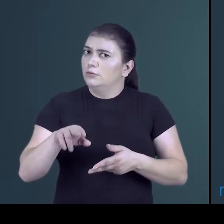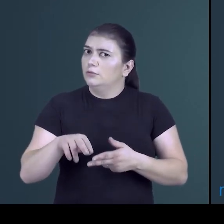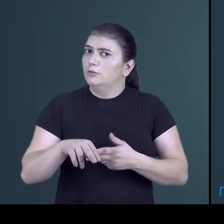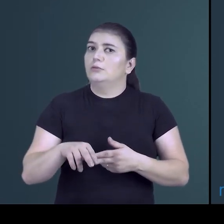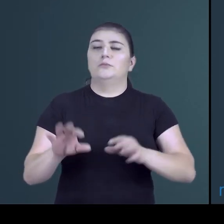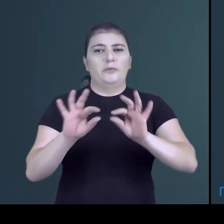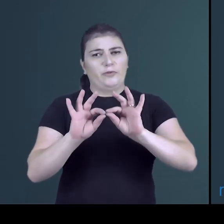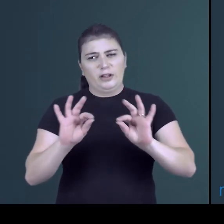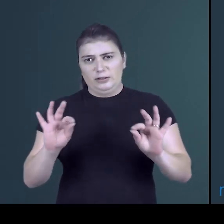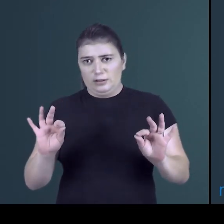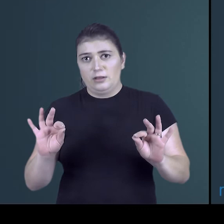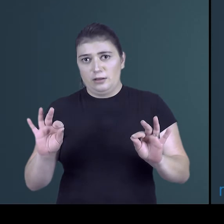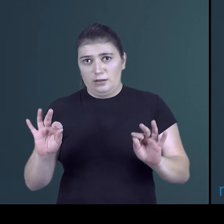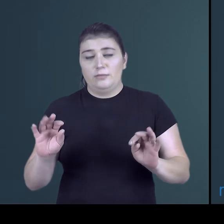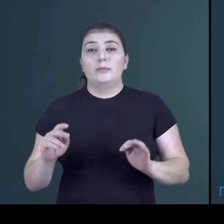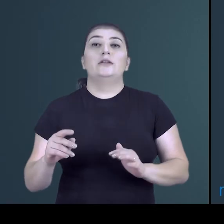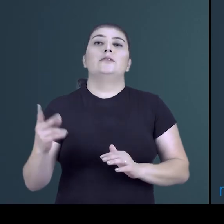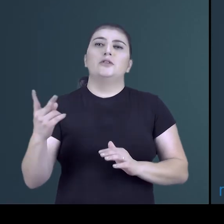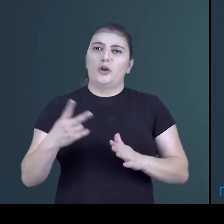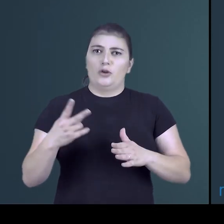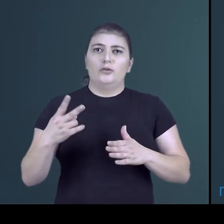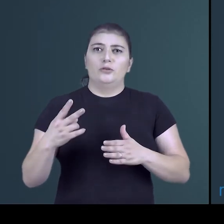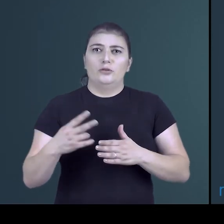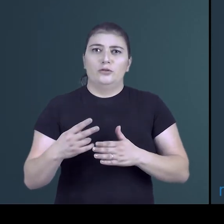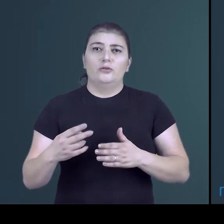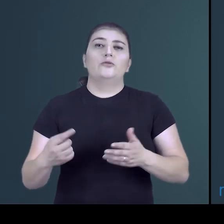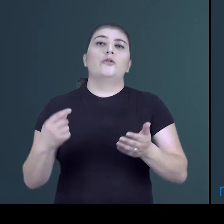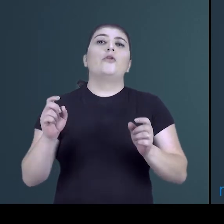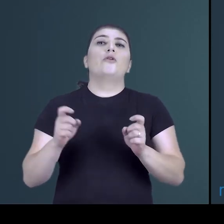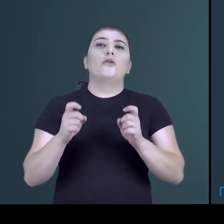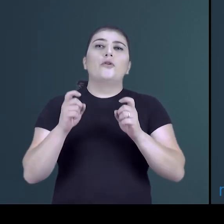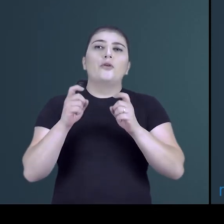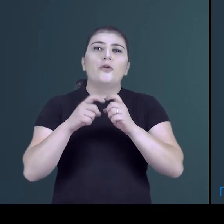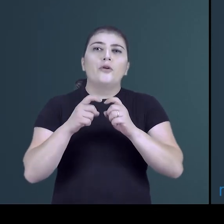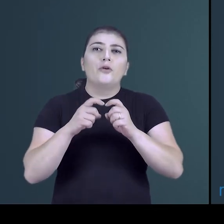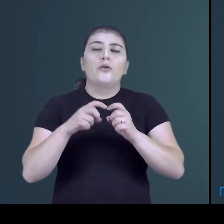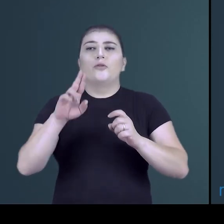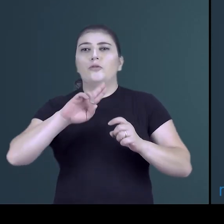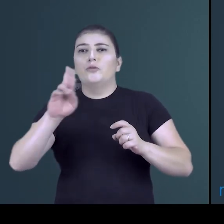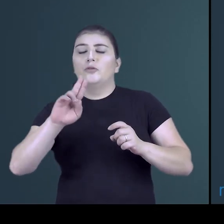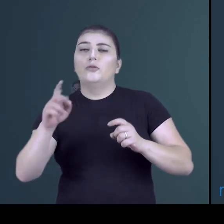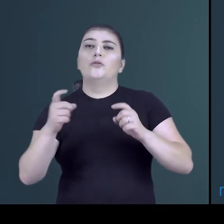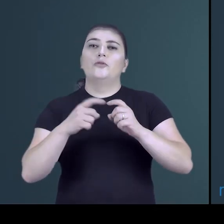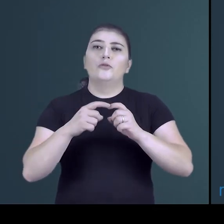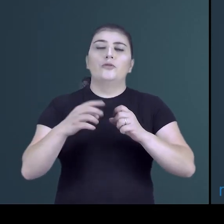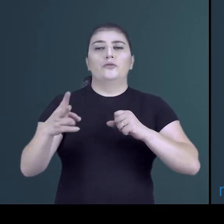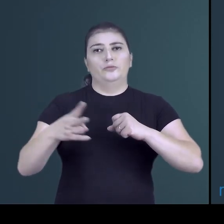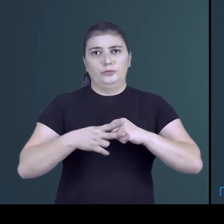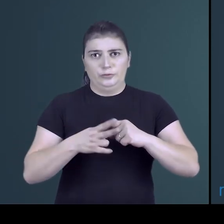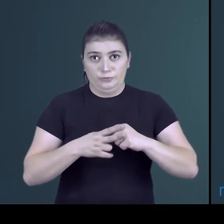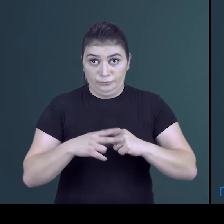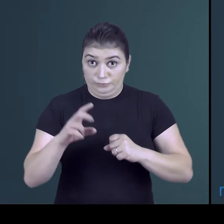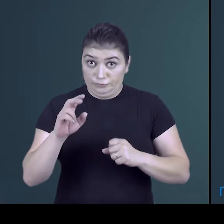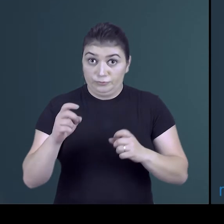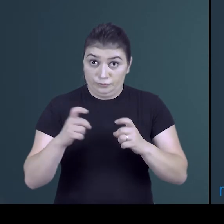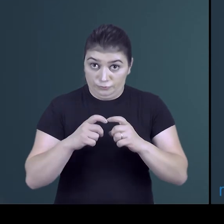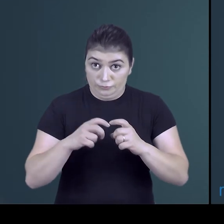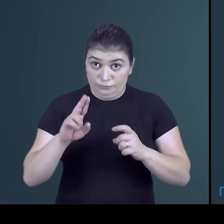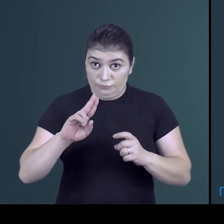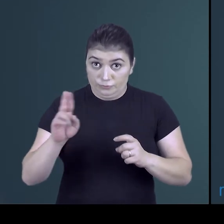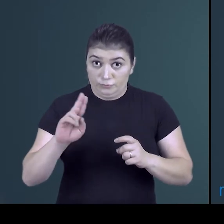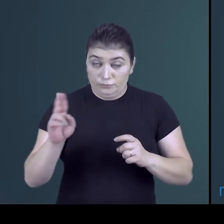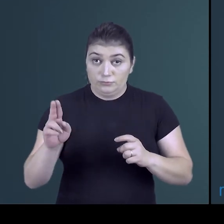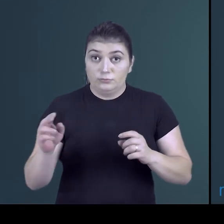termo, para simplificar duas imagens, quando falamos entre concordância nominal e verbal. Na concordância